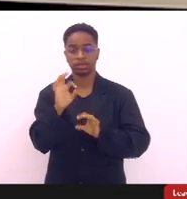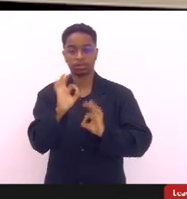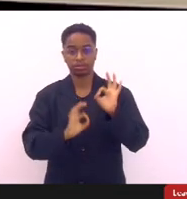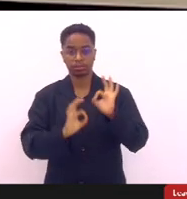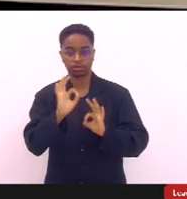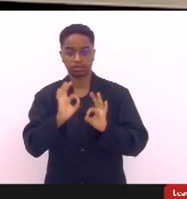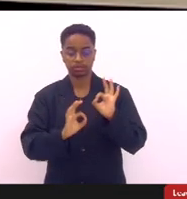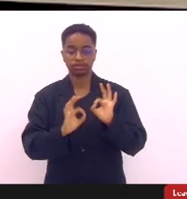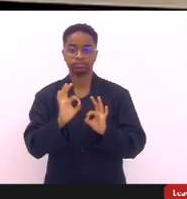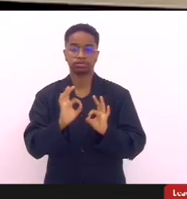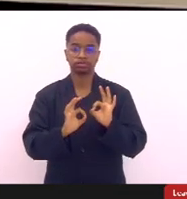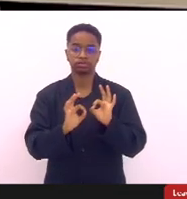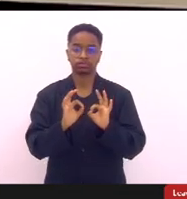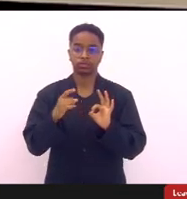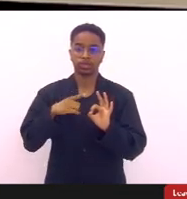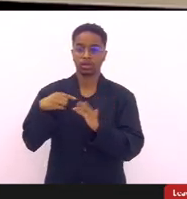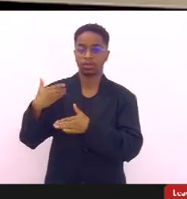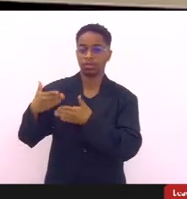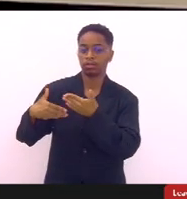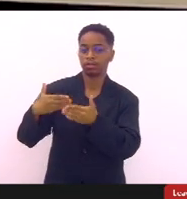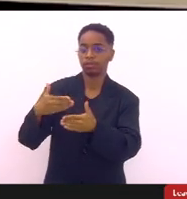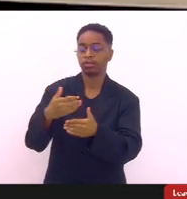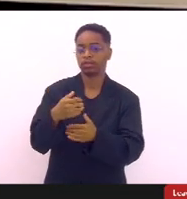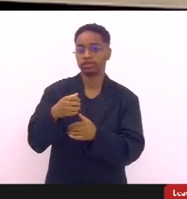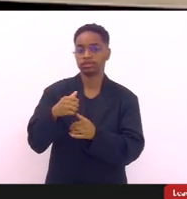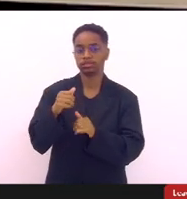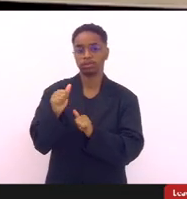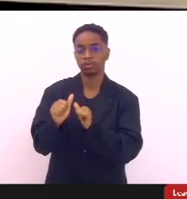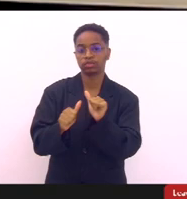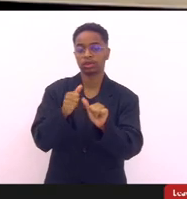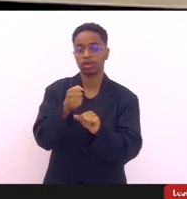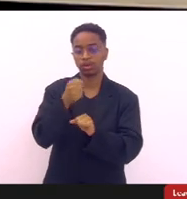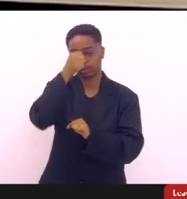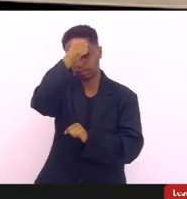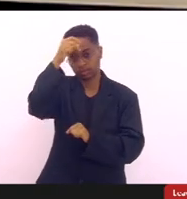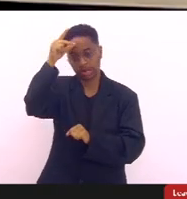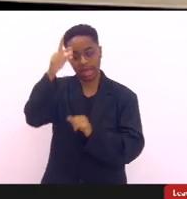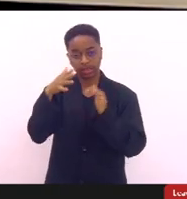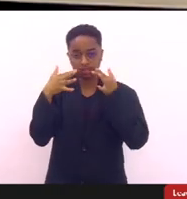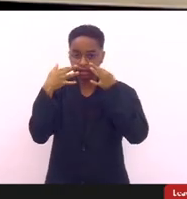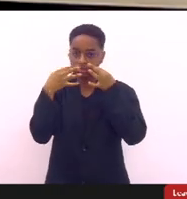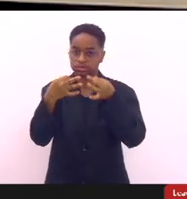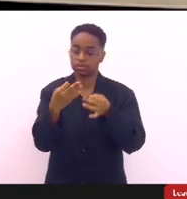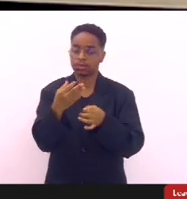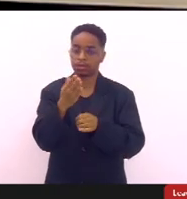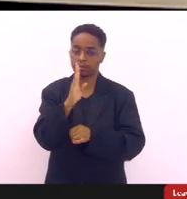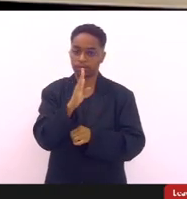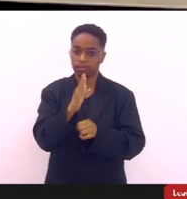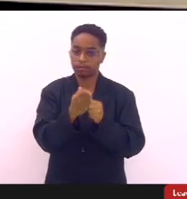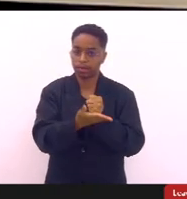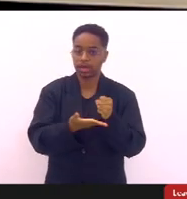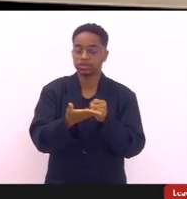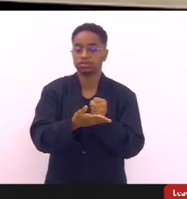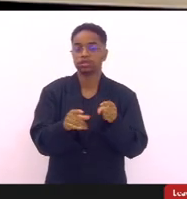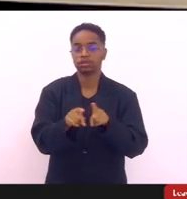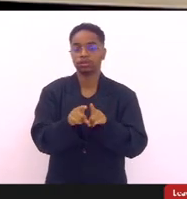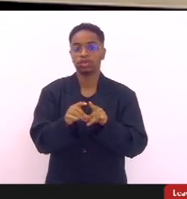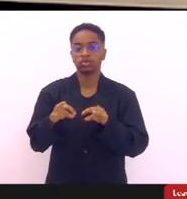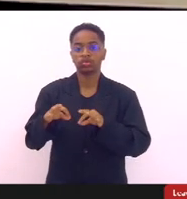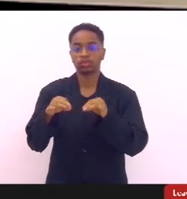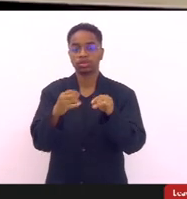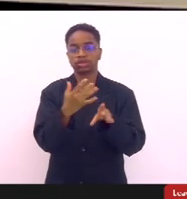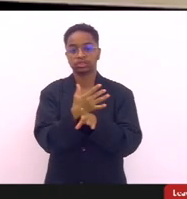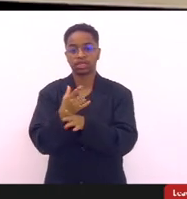planejar um processo de municipalização da atenção básica na saúde prisional. Todos os municípios com unidades prisionais no estado do Rio de